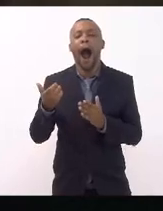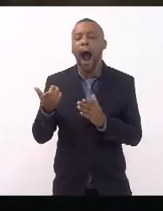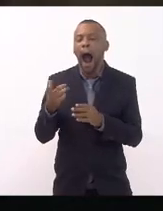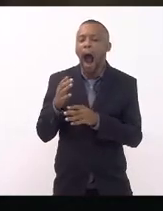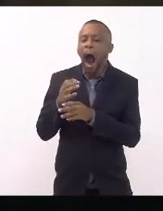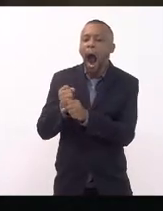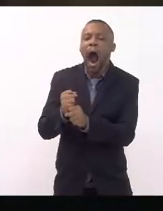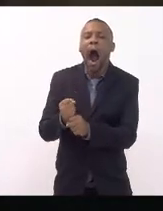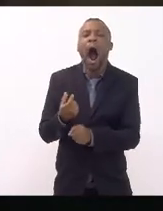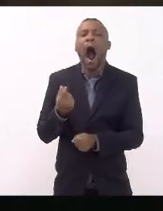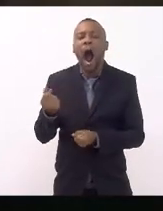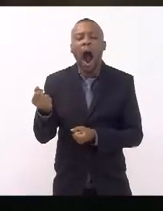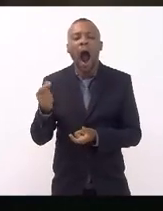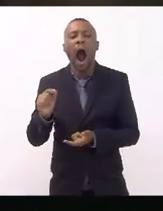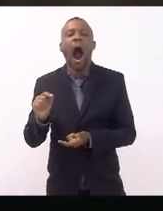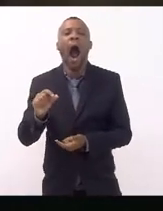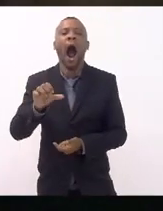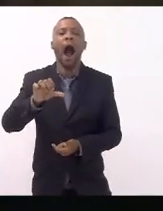equivalente a